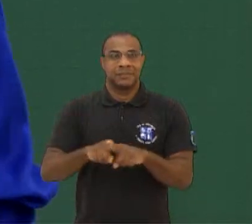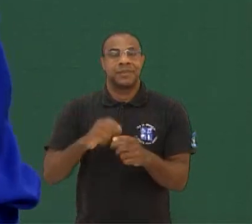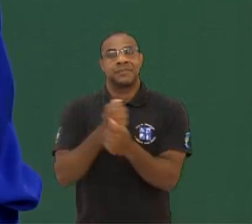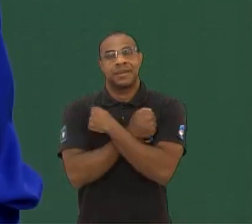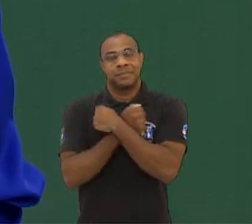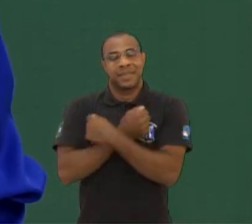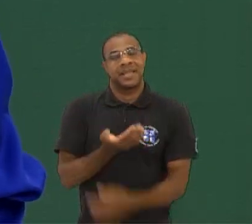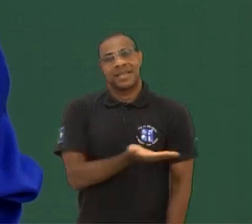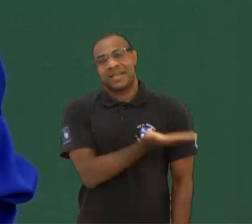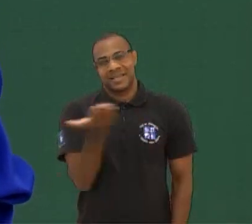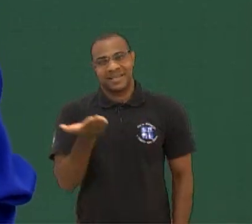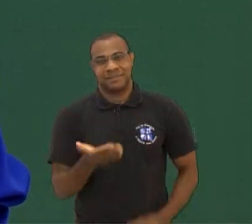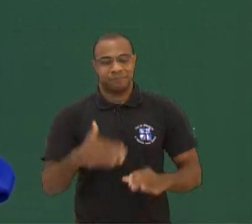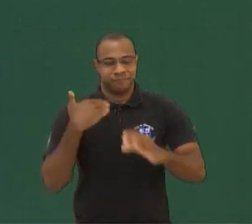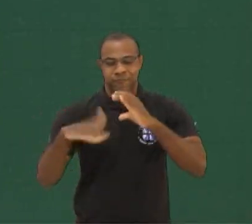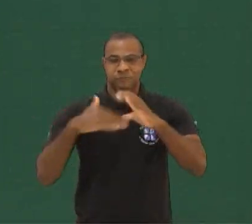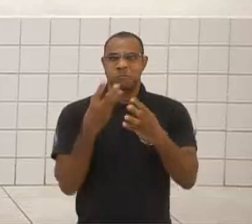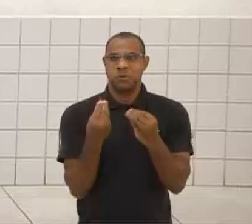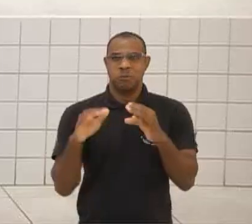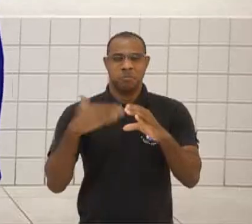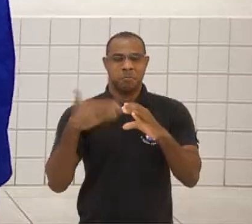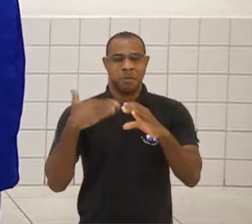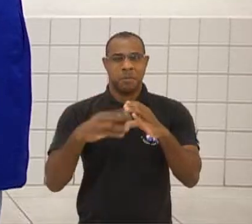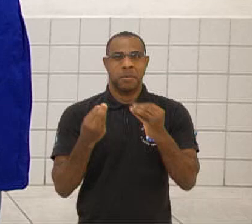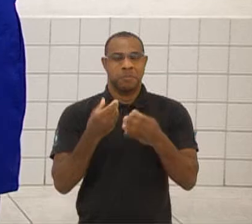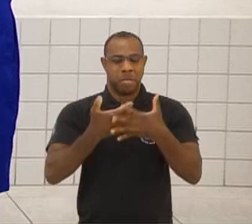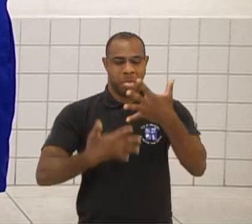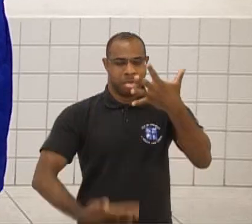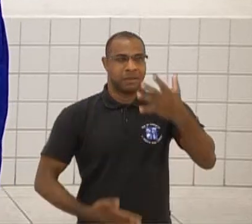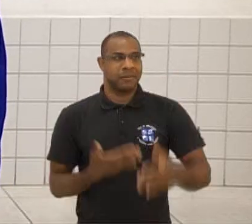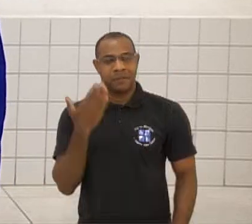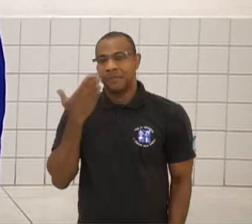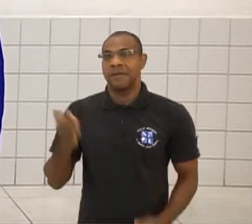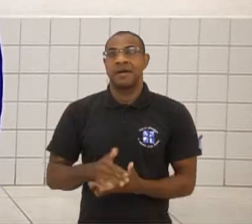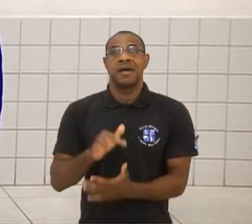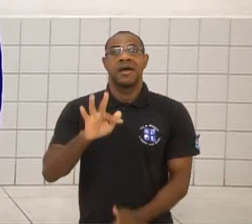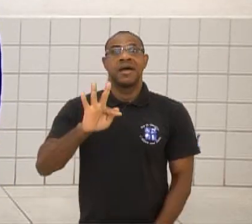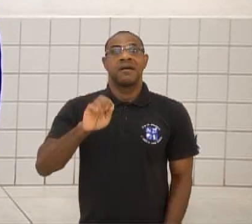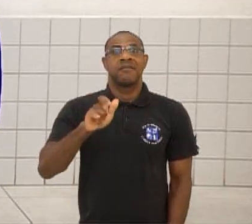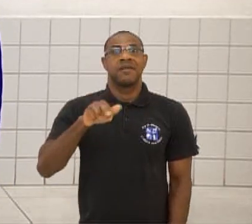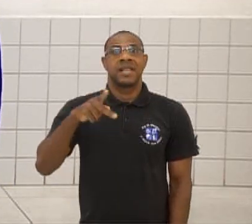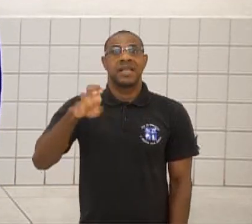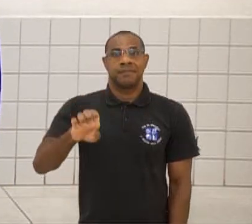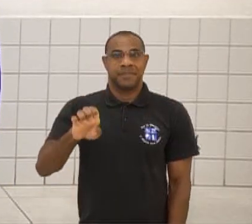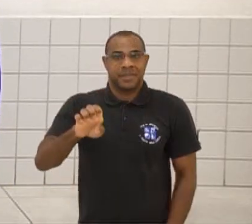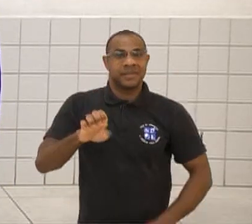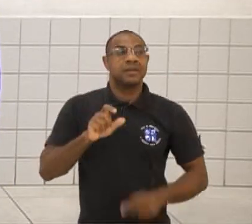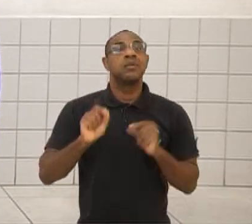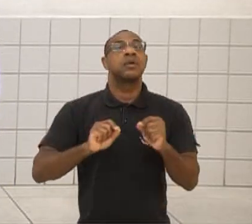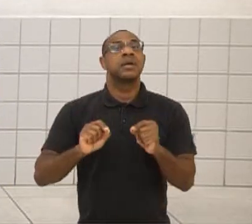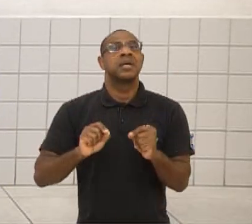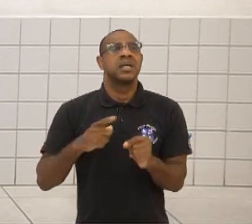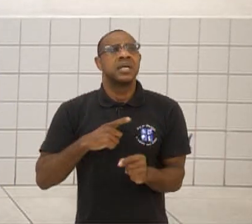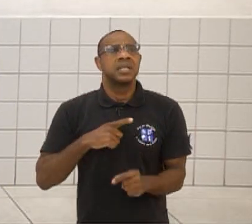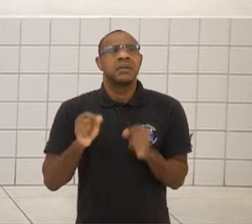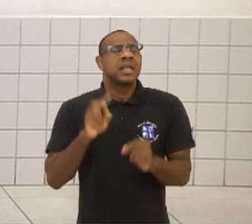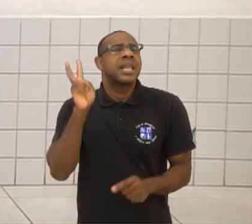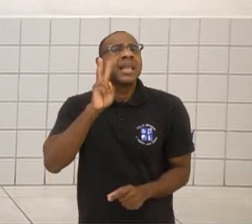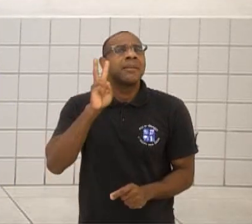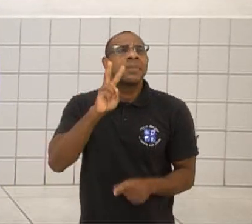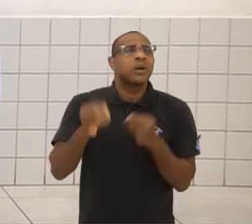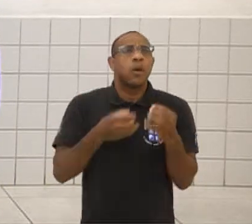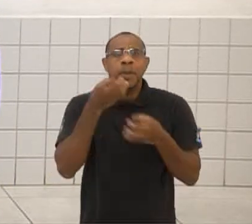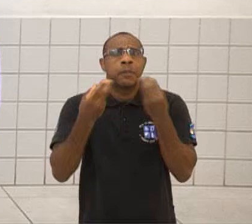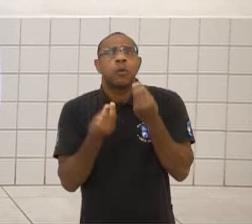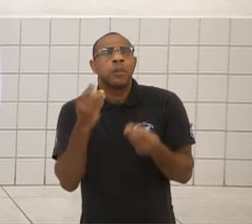Nossa, cheio de mensagem aqui, pessoal. Que legal. Olha só, o Felipe do Colégio Estadual Santo Agostinho, ele diz assim, tem alguma dica para lembrar sobre